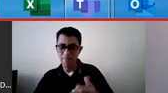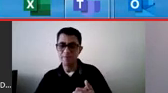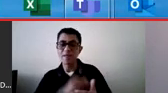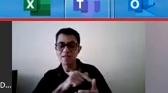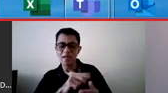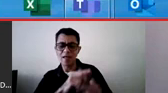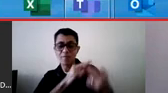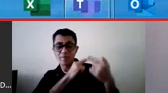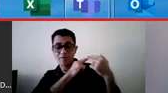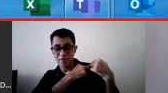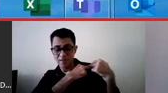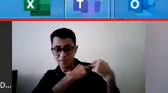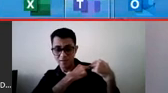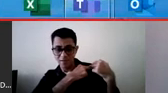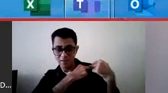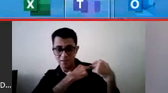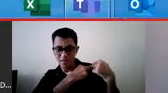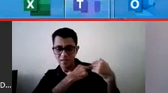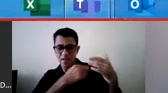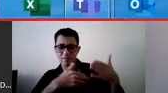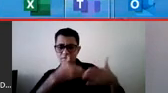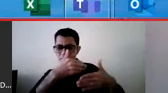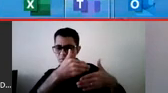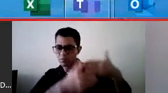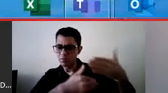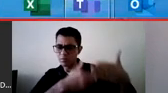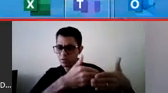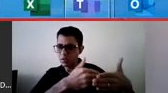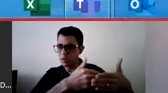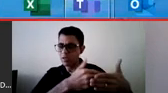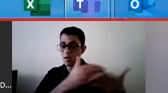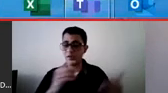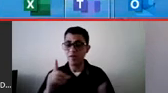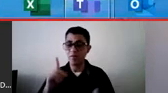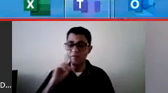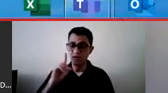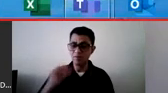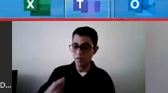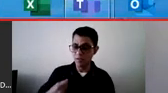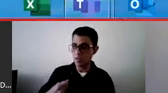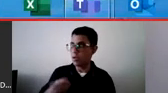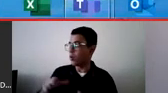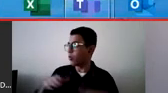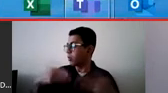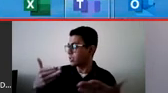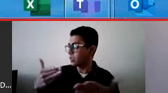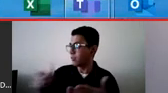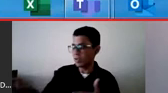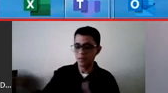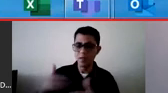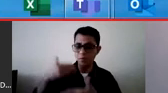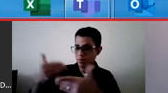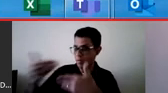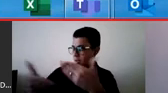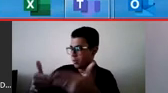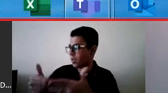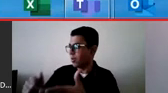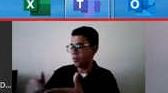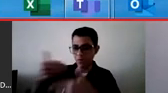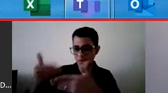essa responsabilidade, ela vai aumentando, lógico, ao longo da vida. Como a gente fala de uma criança de um ano e meio, ela